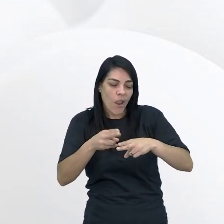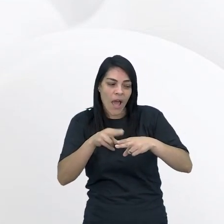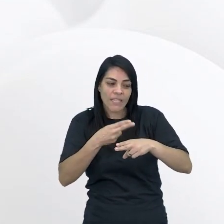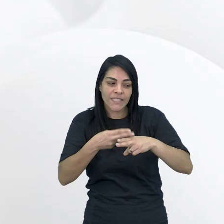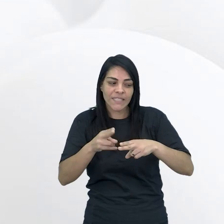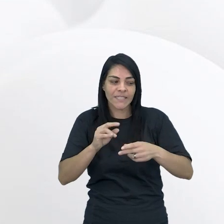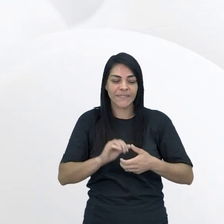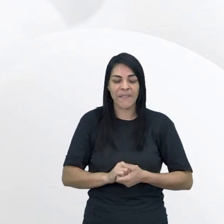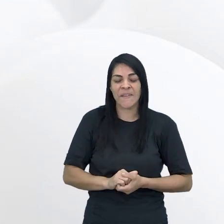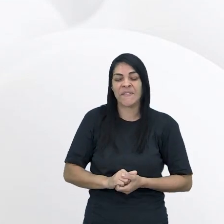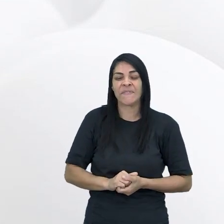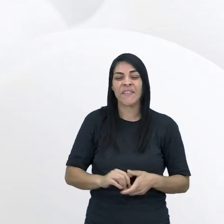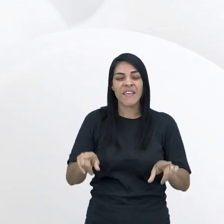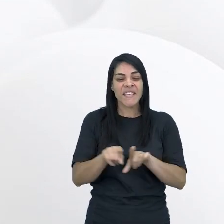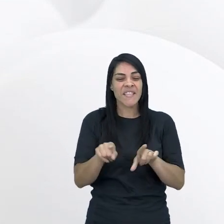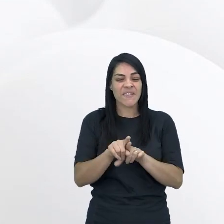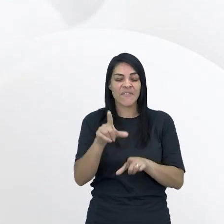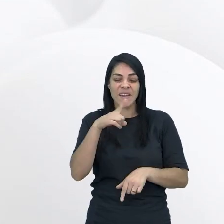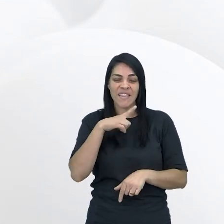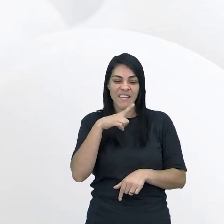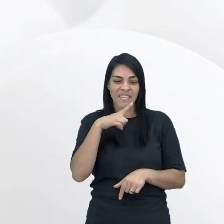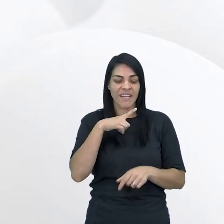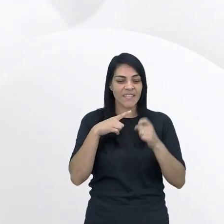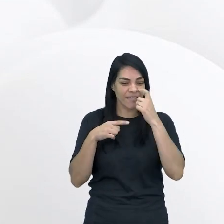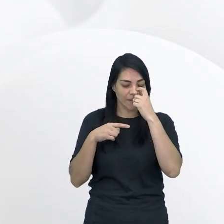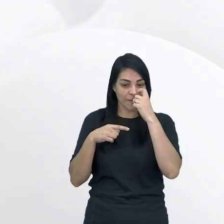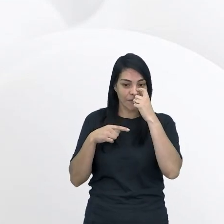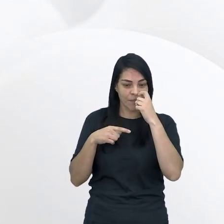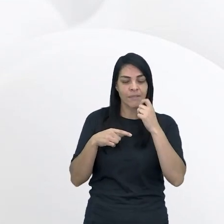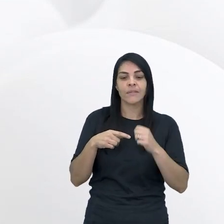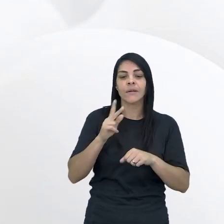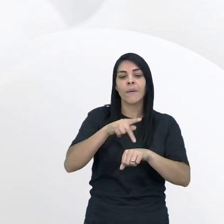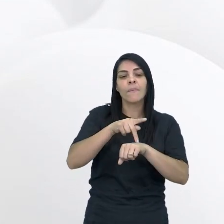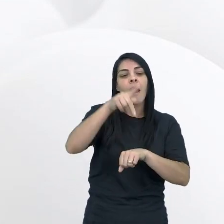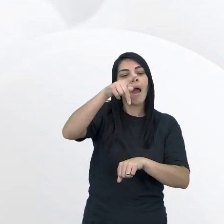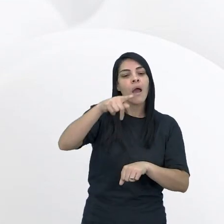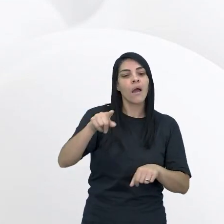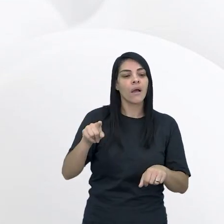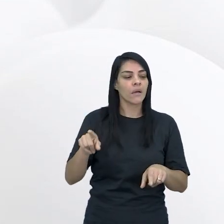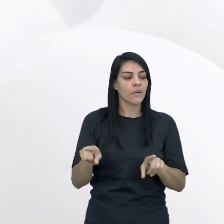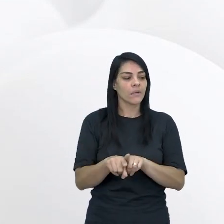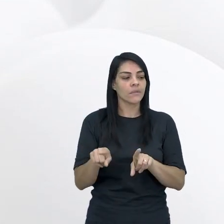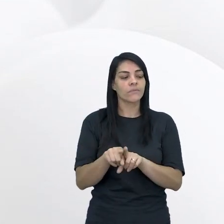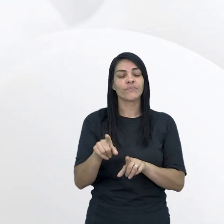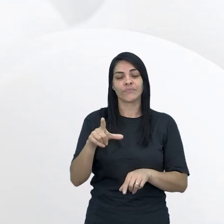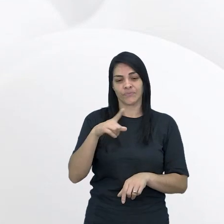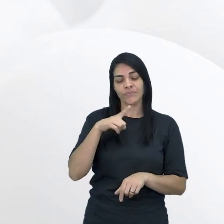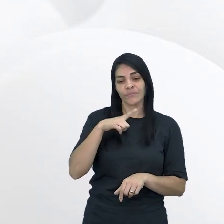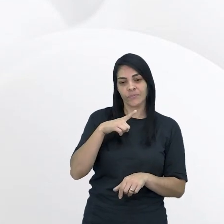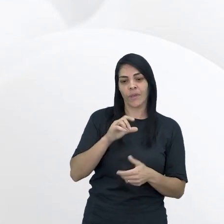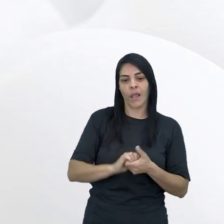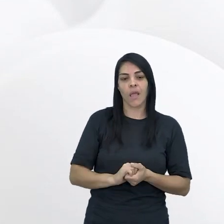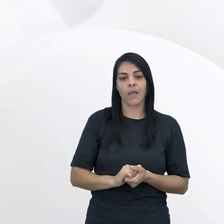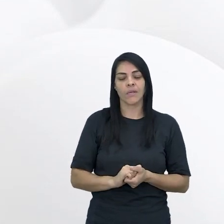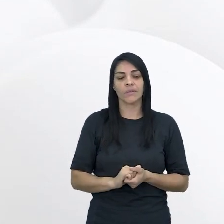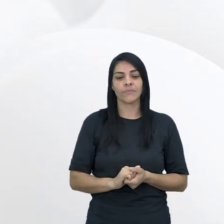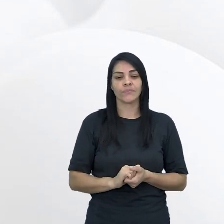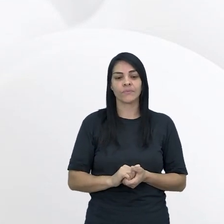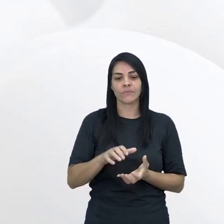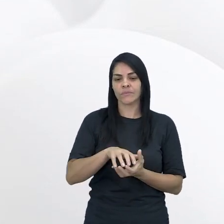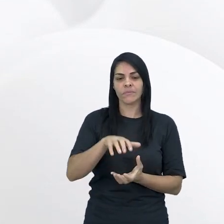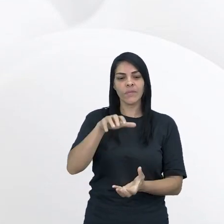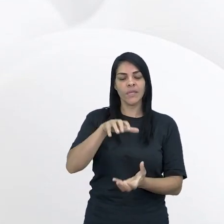Temos pão pascal e temos um casal de coelhinhos com um ovo